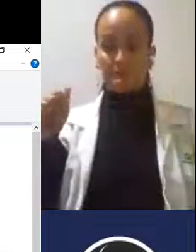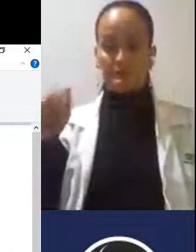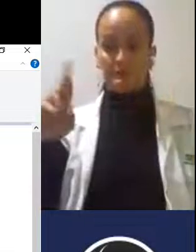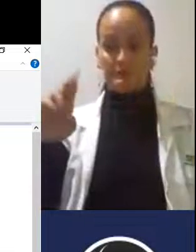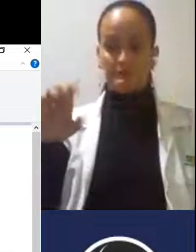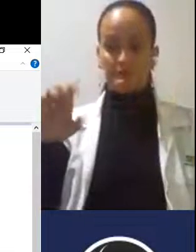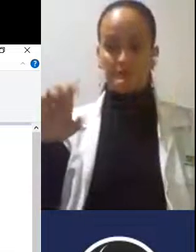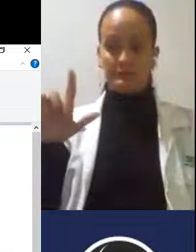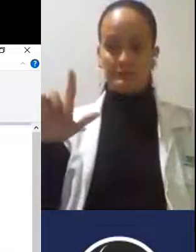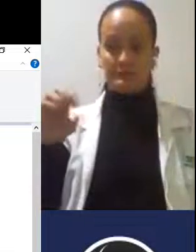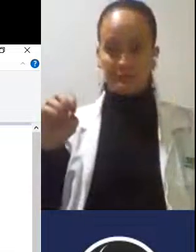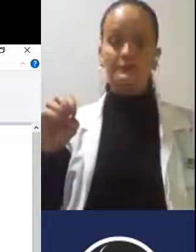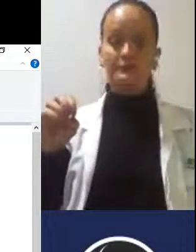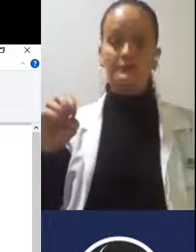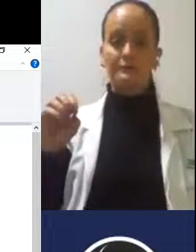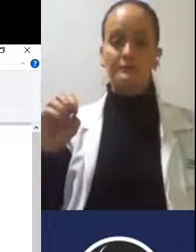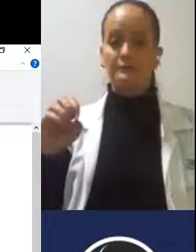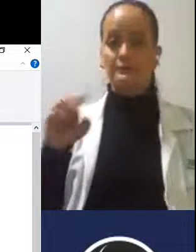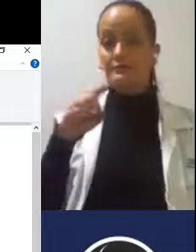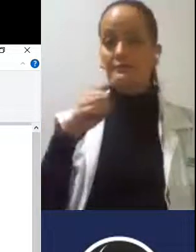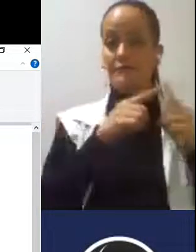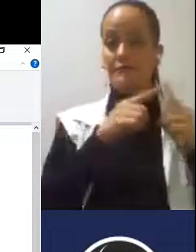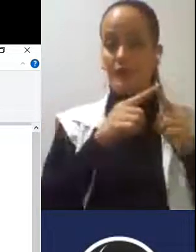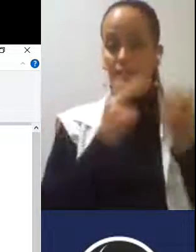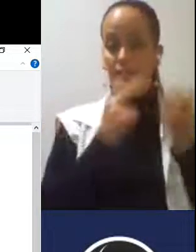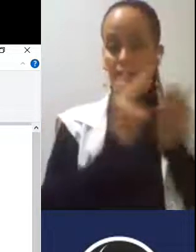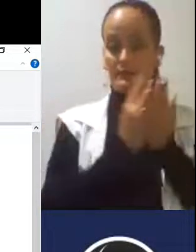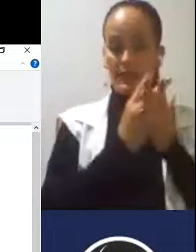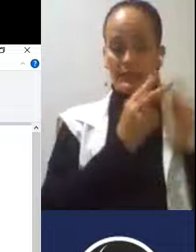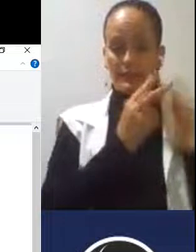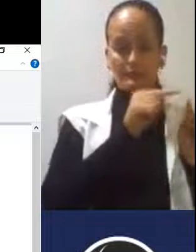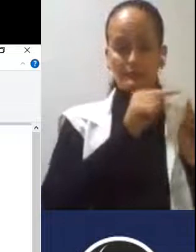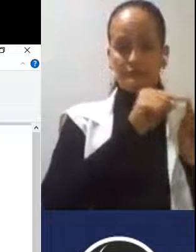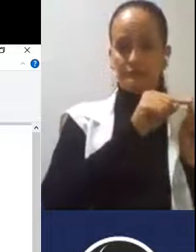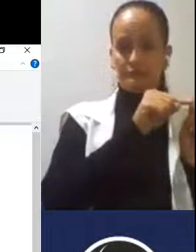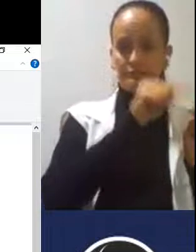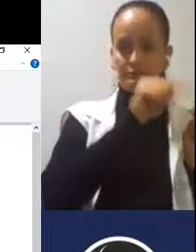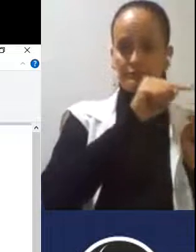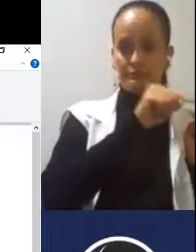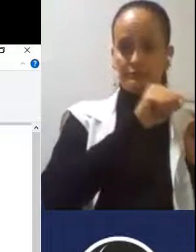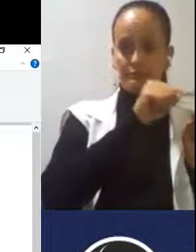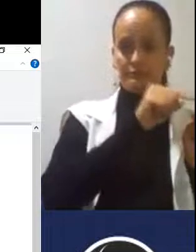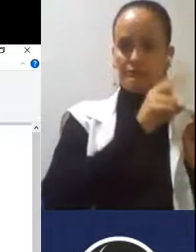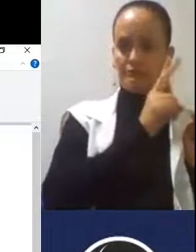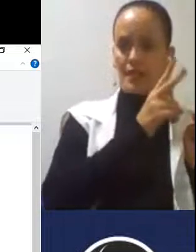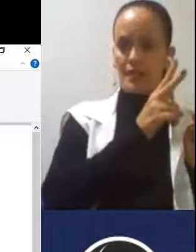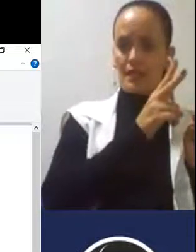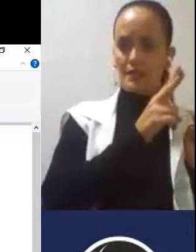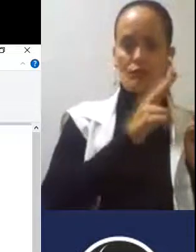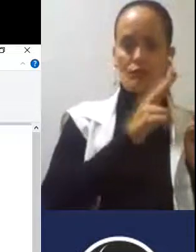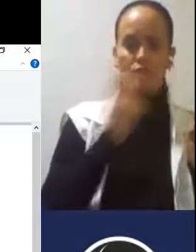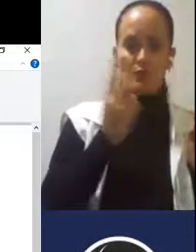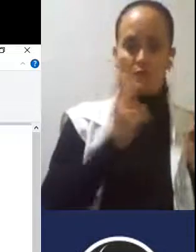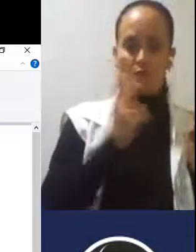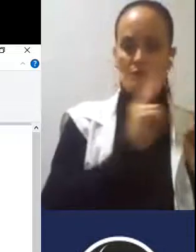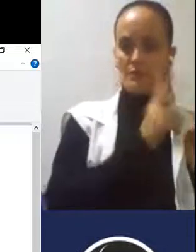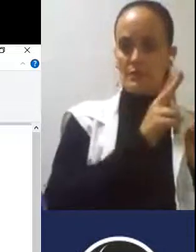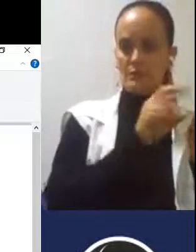compartilhando a mesma fonte de alimentação, que no caso aqui é 220 volts, e a resistência elétrica final, ela ficou o